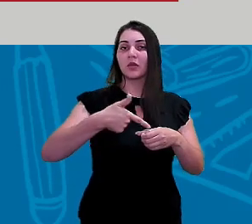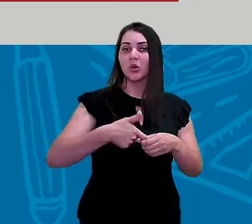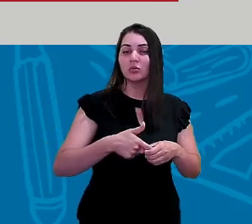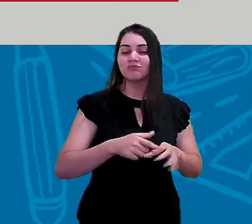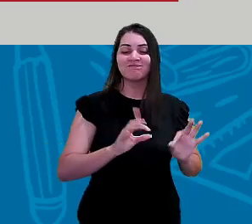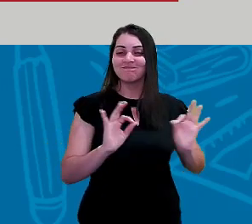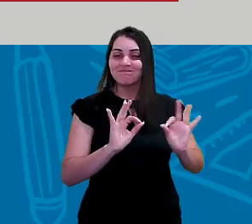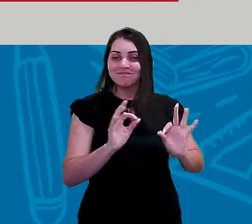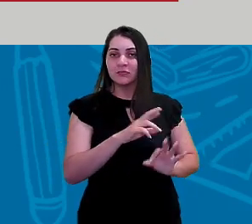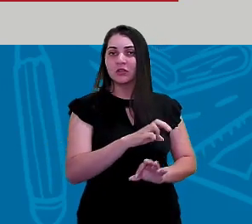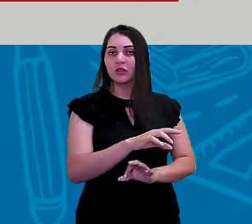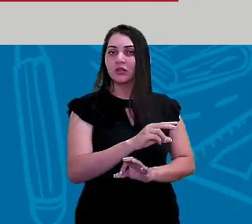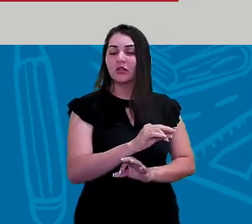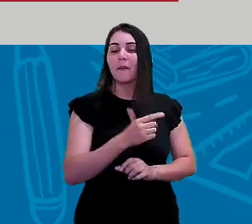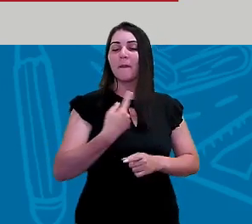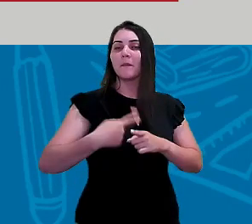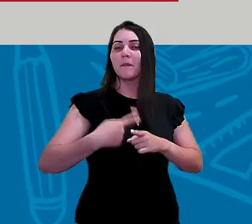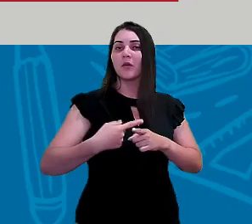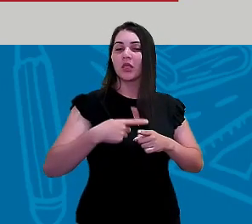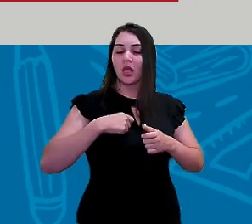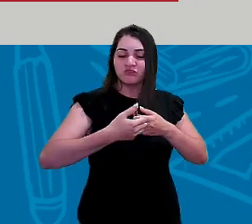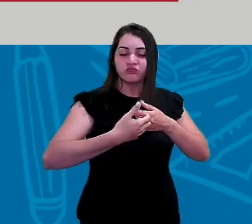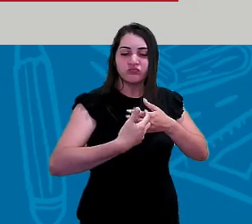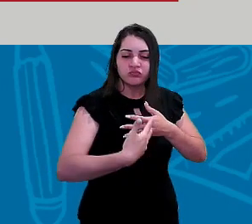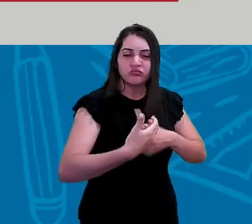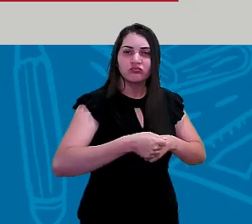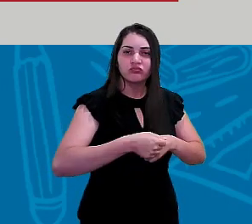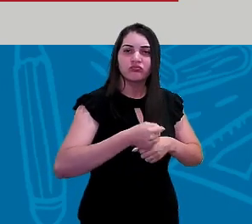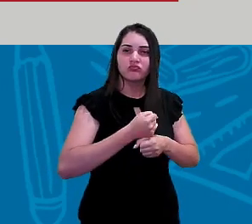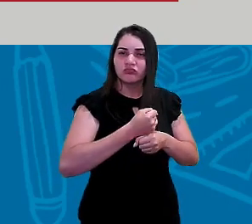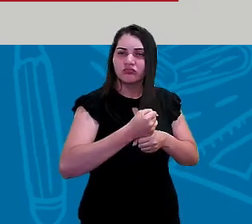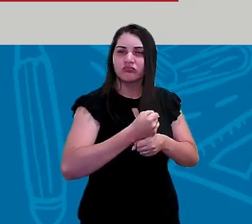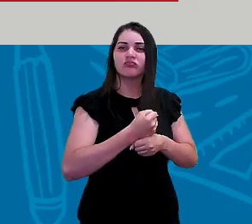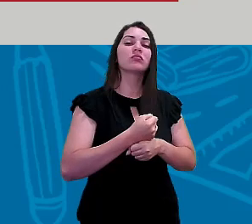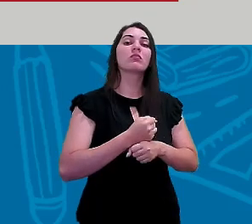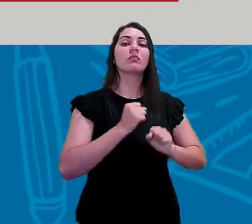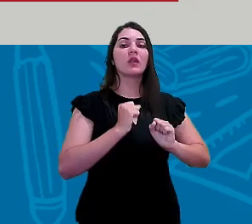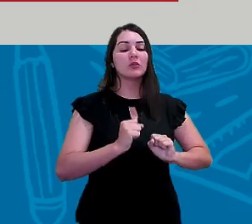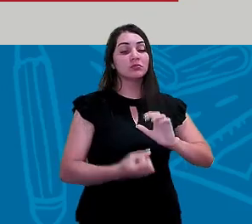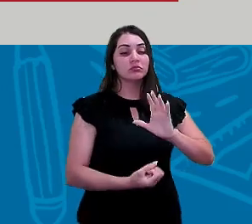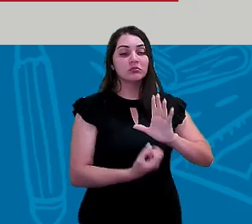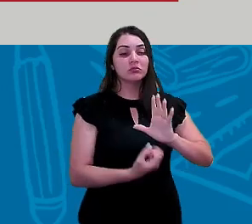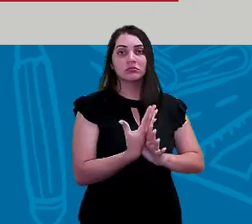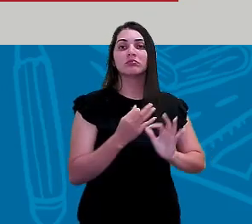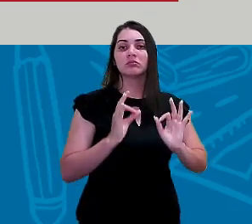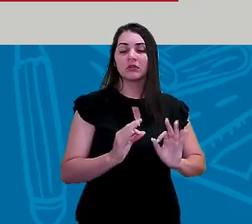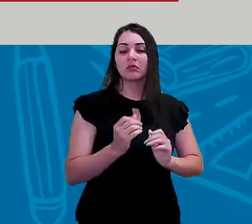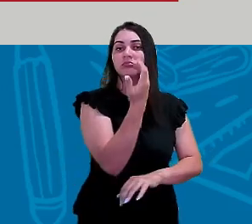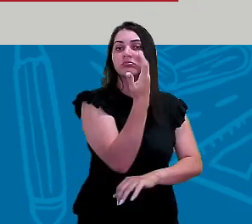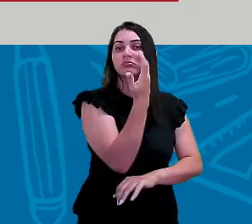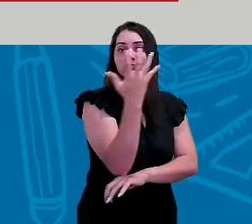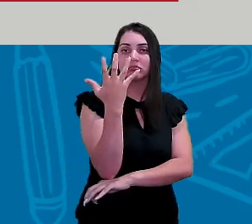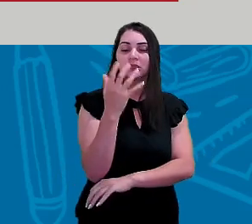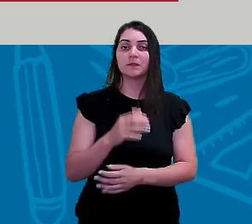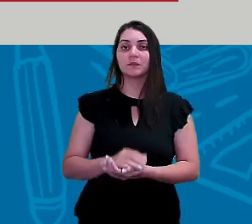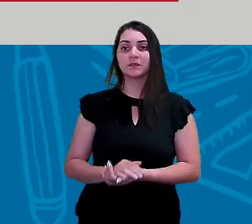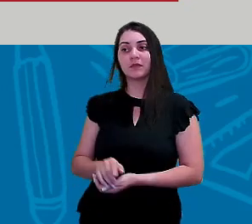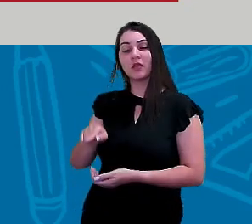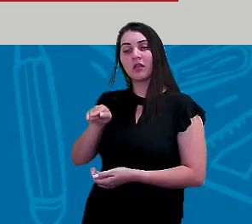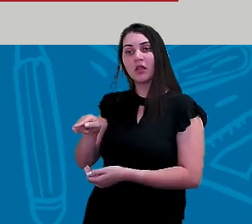Demora muito tempo, mas muito, eu estou falando de muito tempo mesmo para poder ser produzido na natureza. E